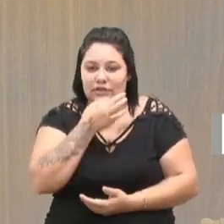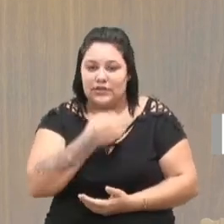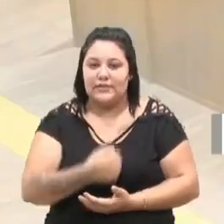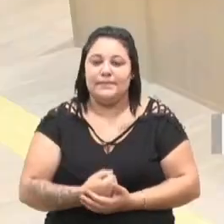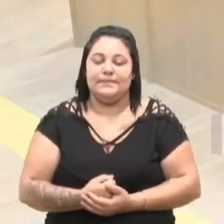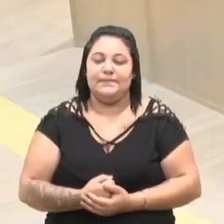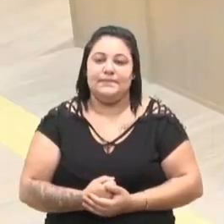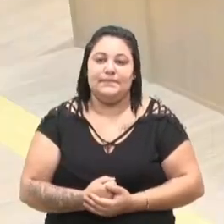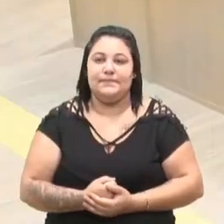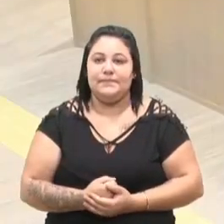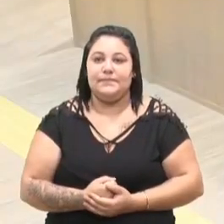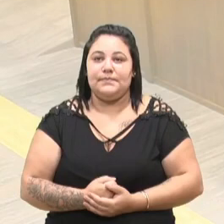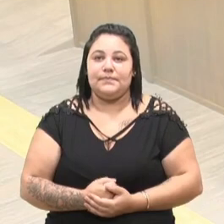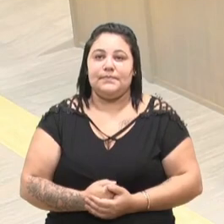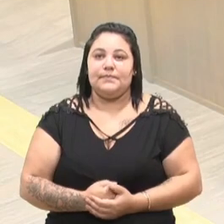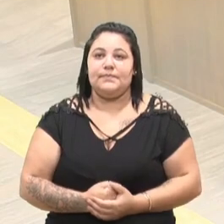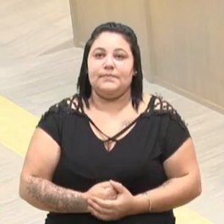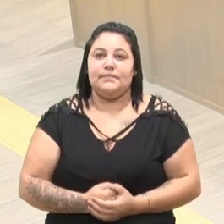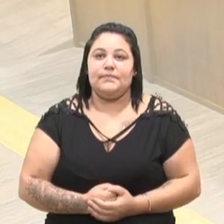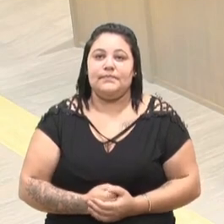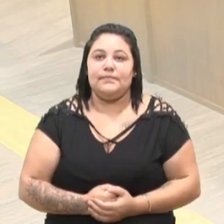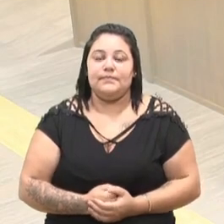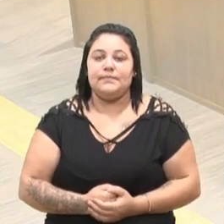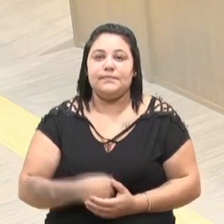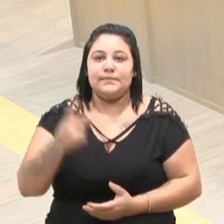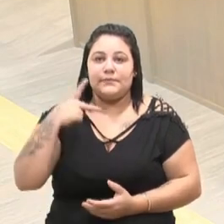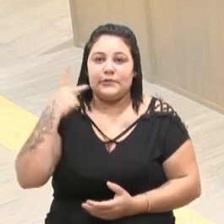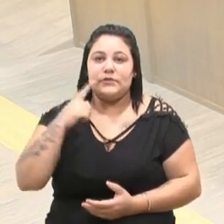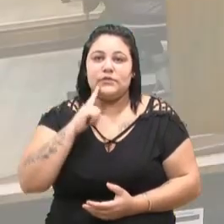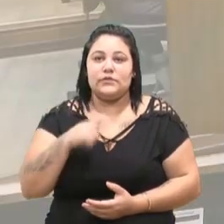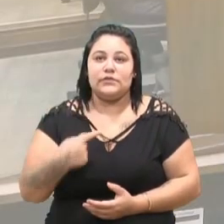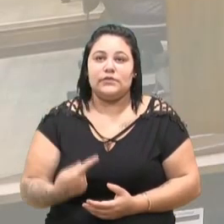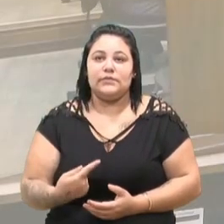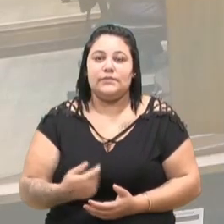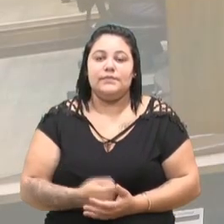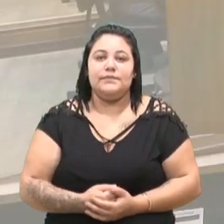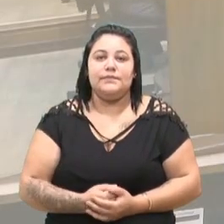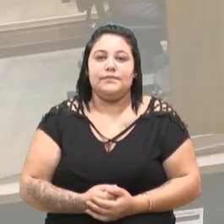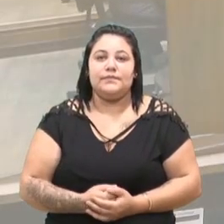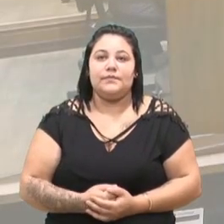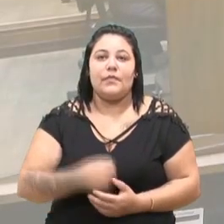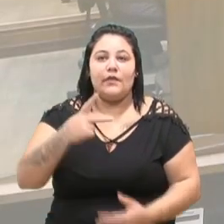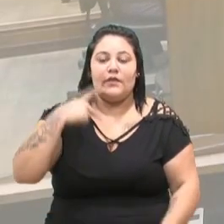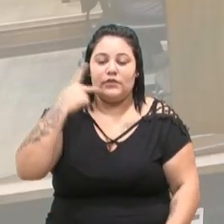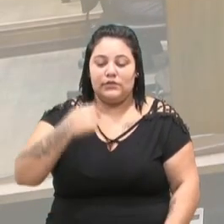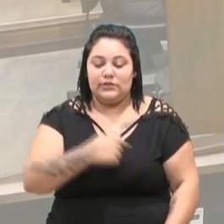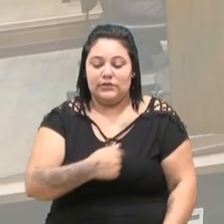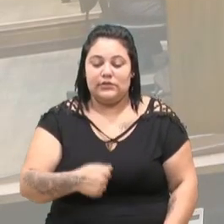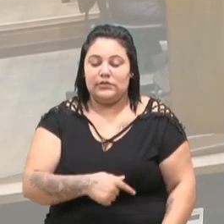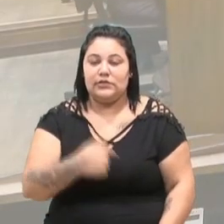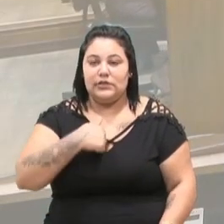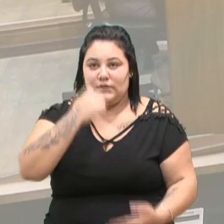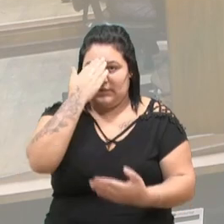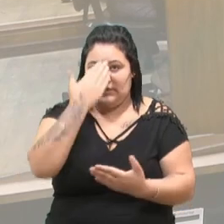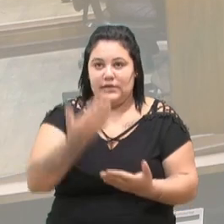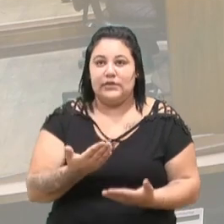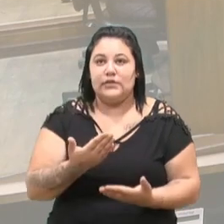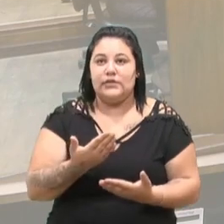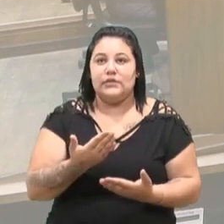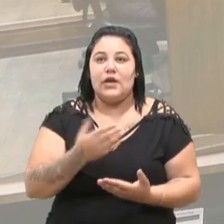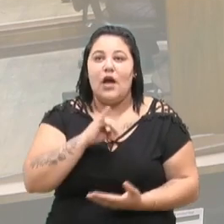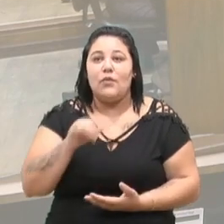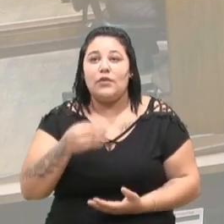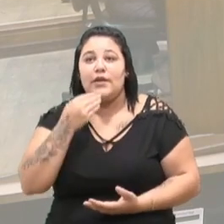pela contribuição. Mais um espaço, vereadora Gladys. Vereador Zanquim, eu agradeço a oportunidade de poder falar sobre